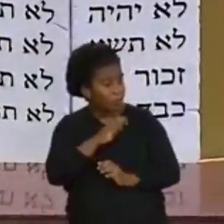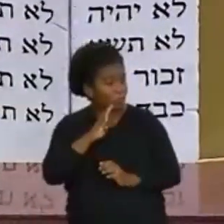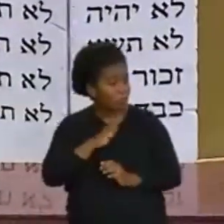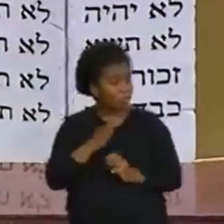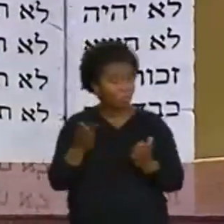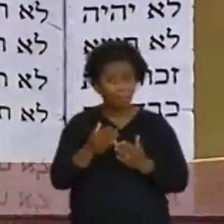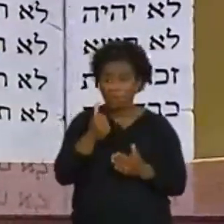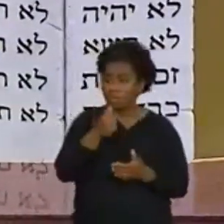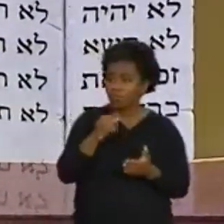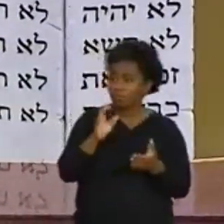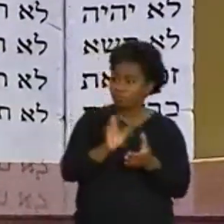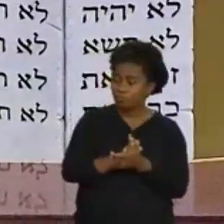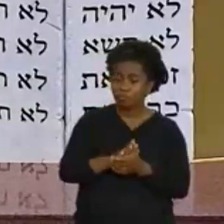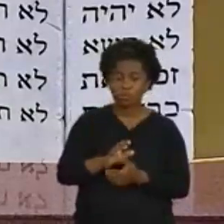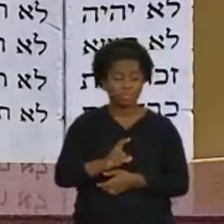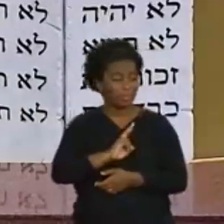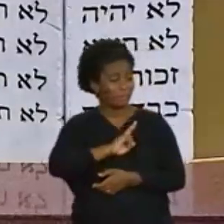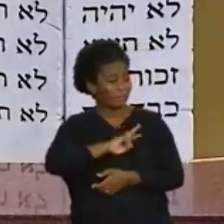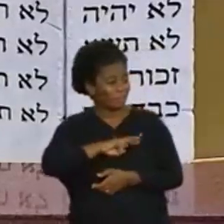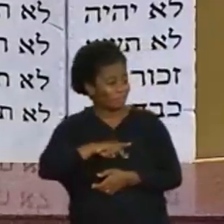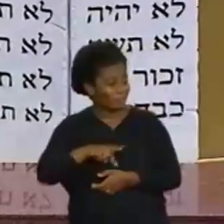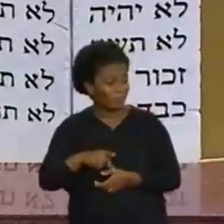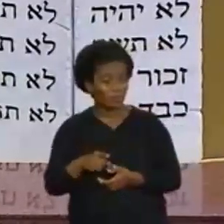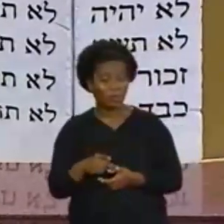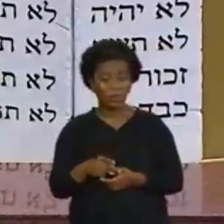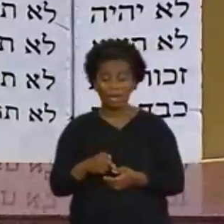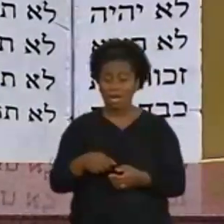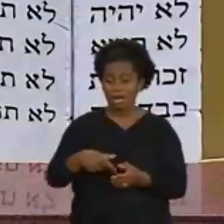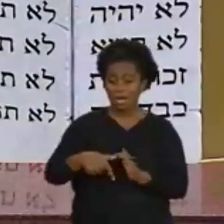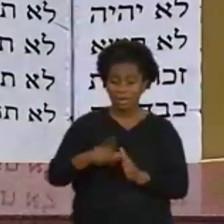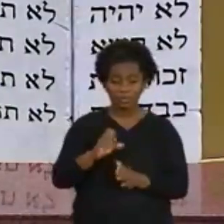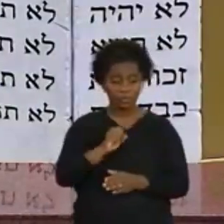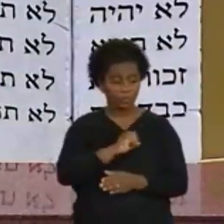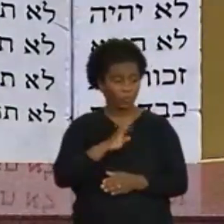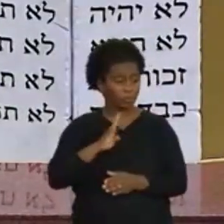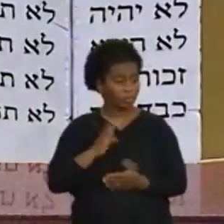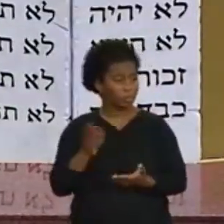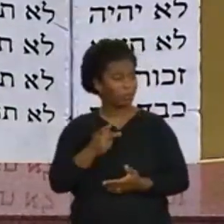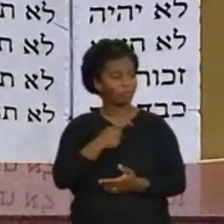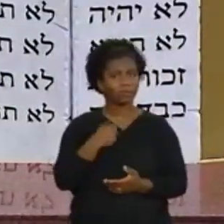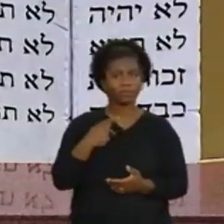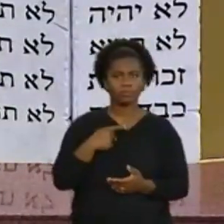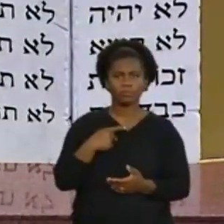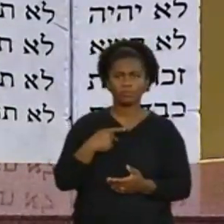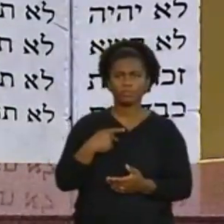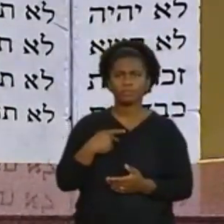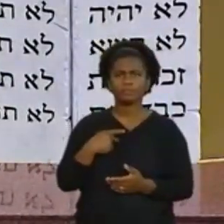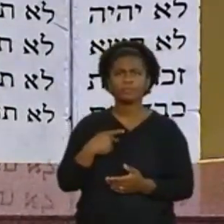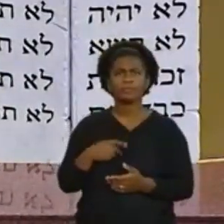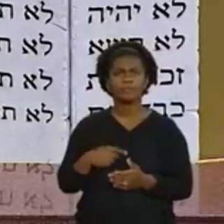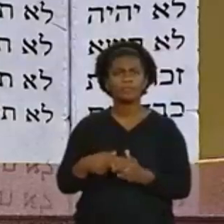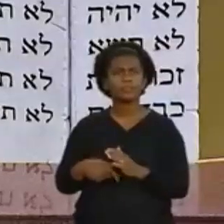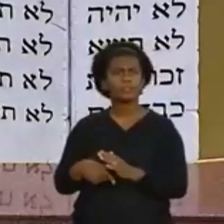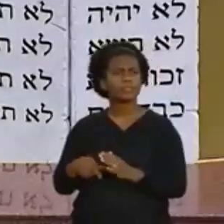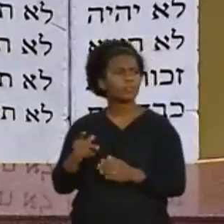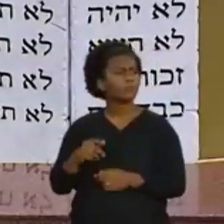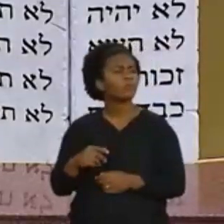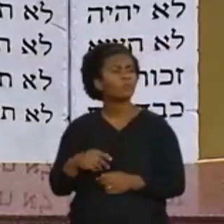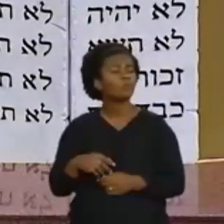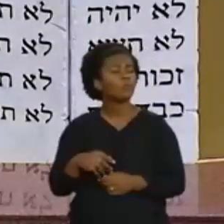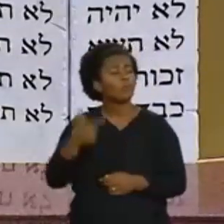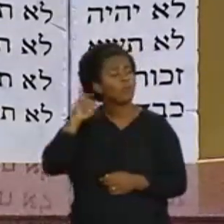deu testemunho, né? Tanta gente. Ontem um rapaz me procurou aqui de lá, ele me procurou de lá contando um testemunho